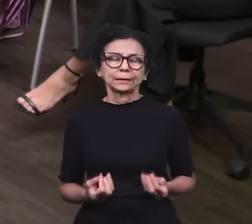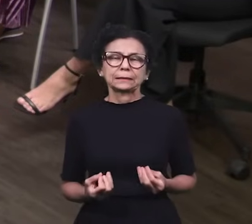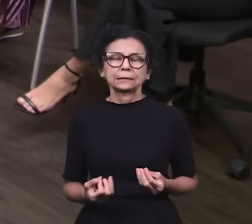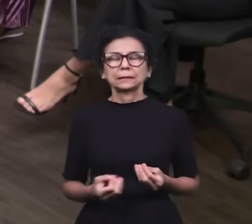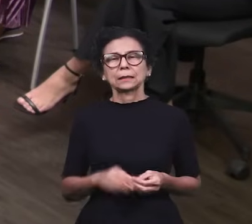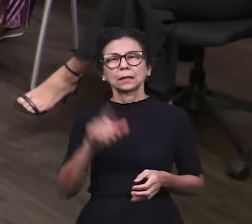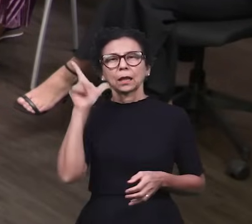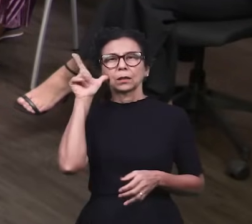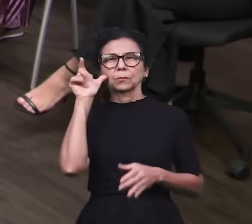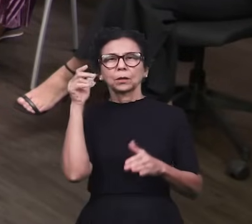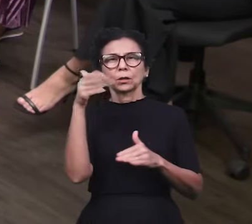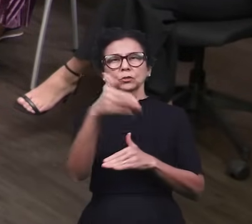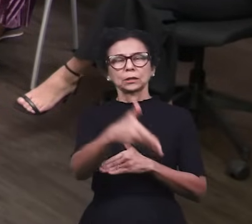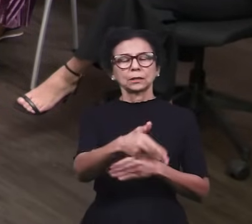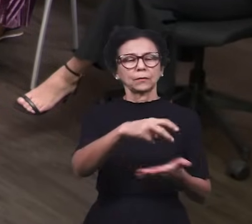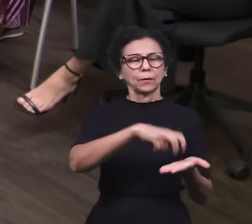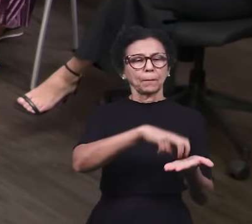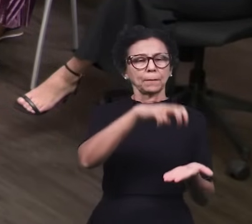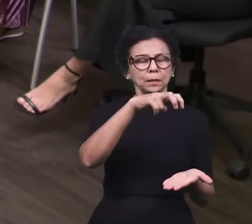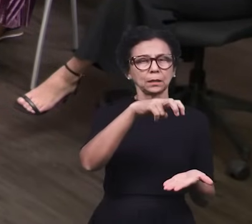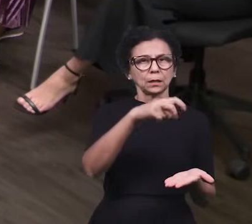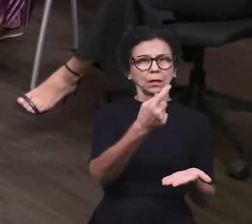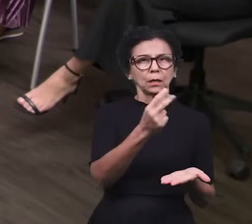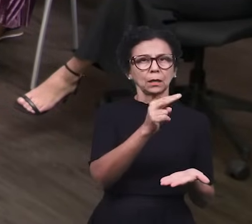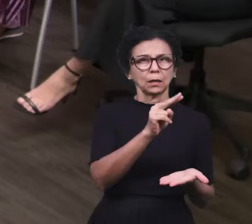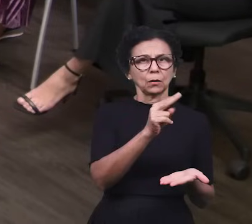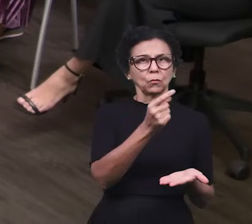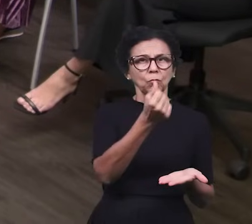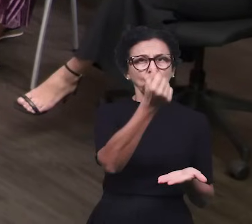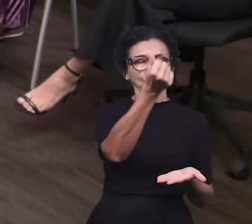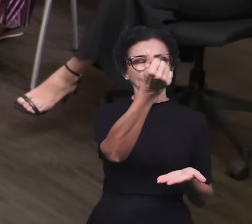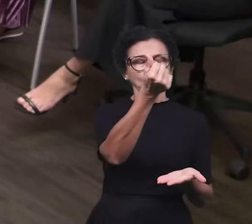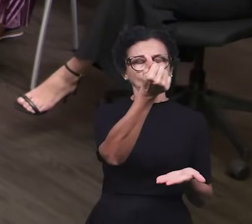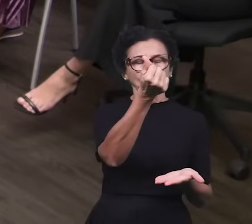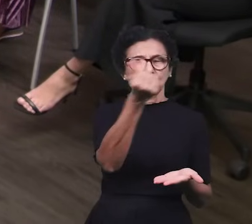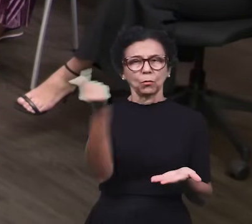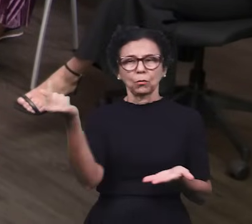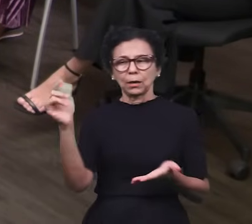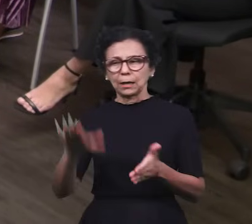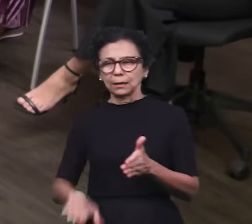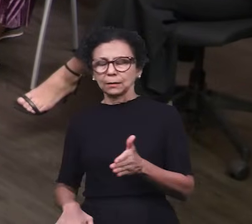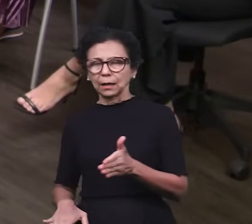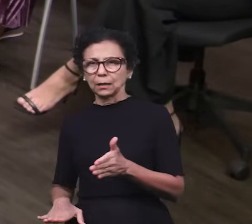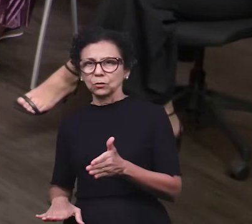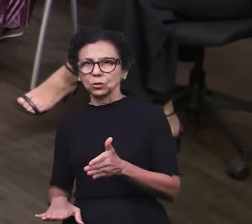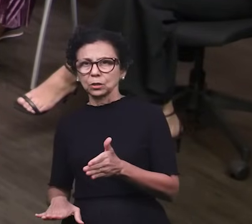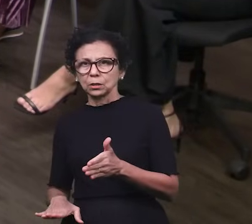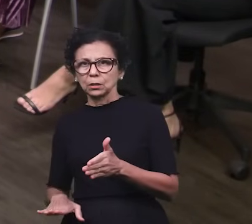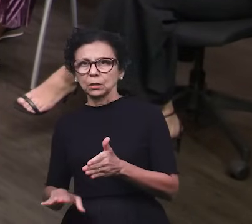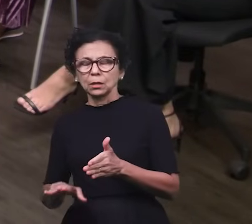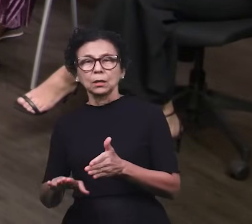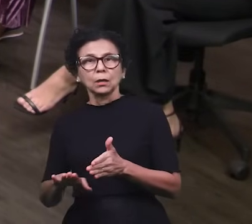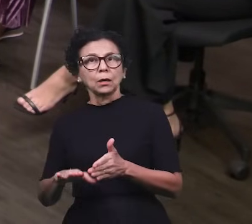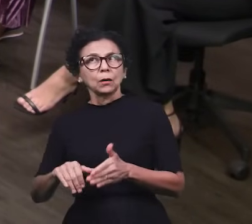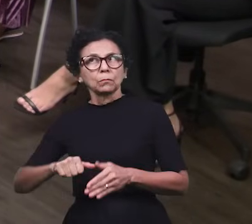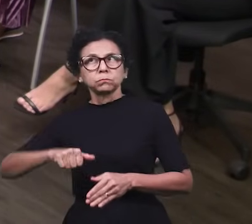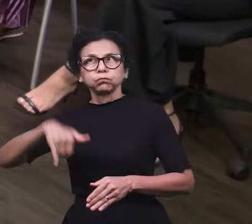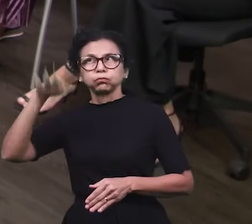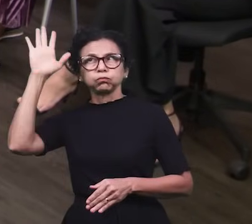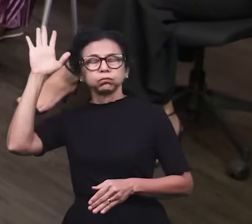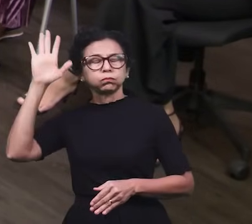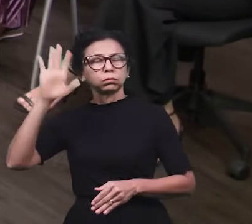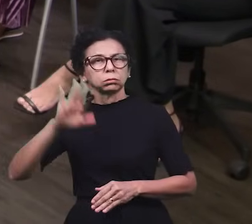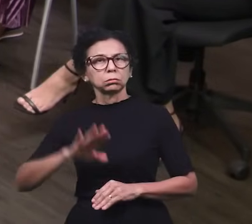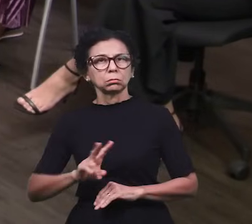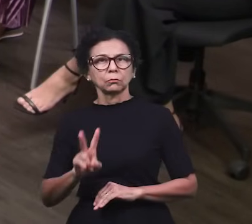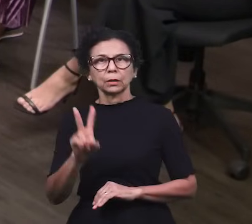dessa, né? Mas você chegava numa loja de manhã e a roupa tinha um preço. Quando você voltava à tarde, ela já tinha aumentado. Era uma coisa